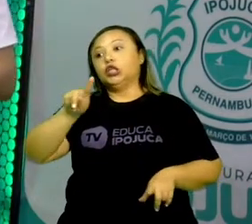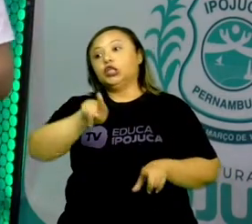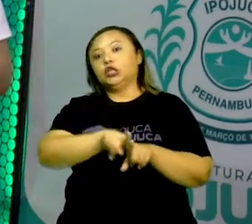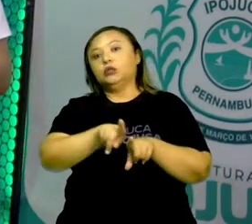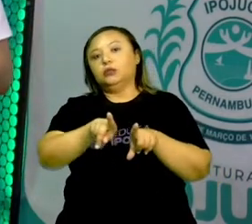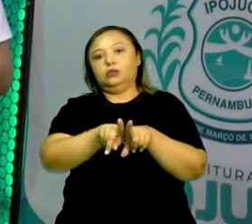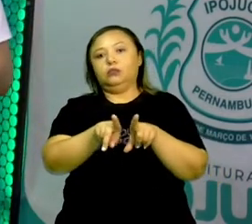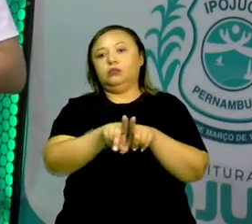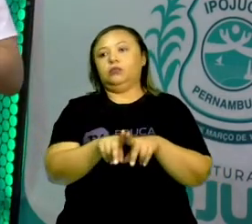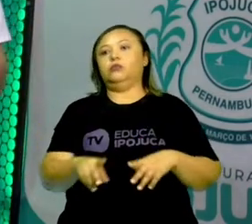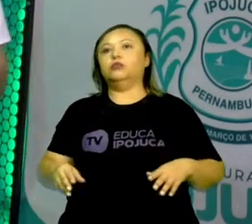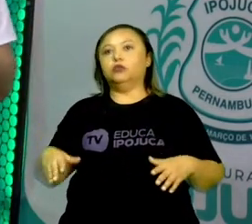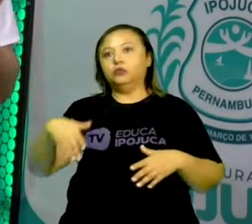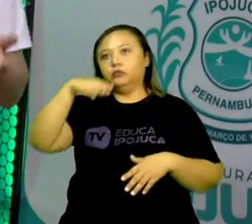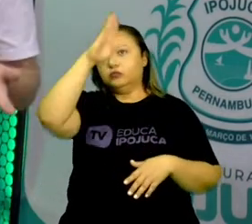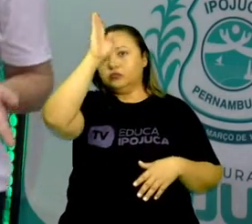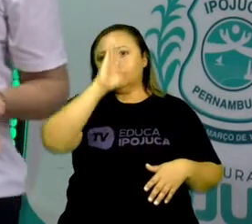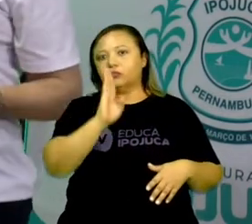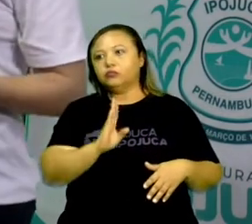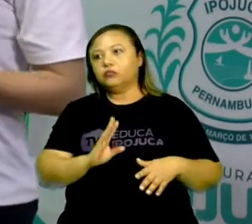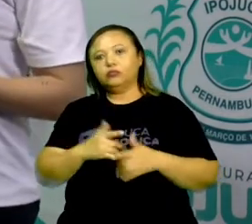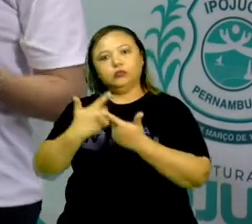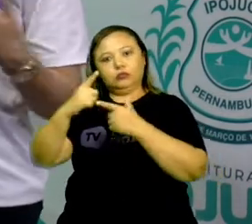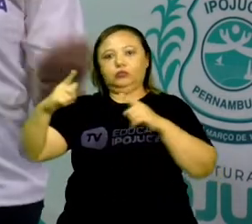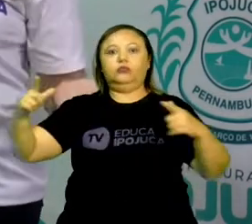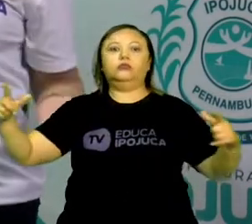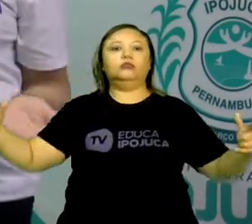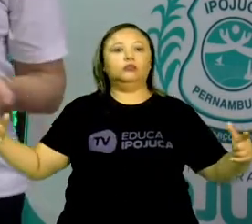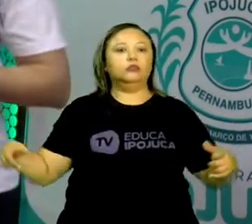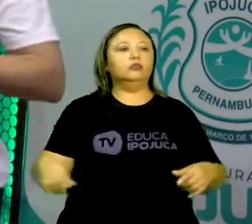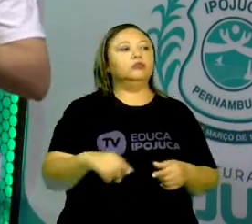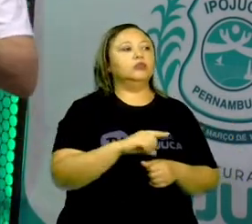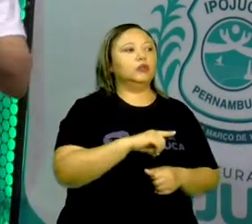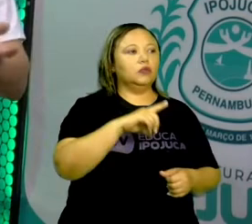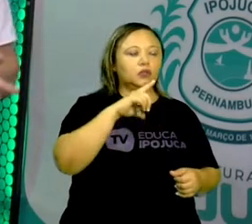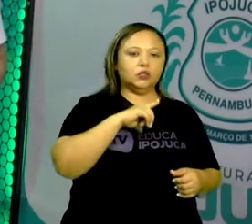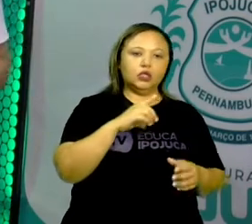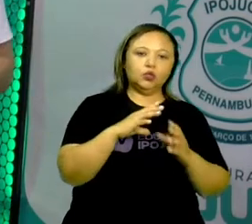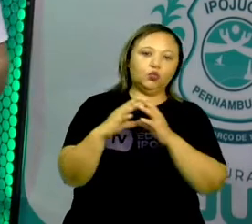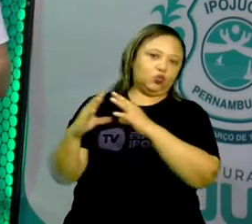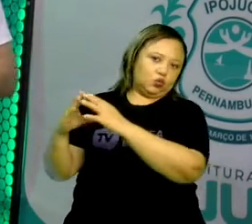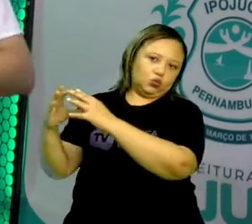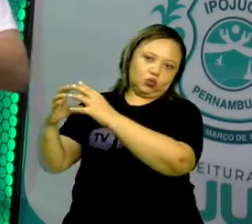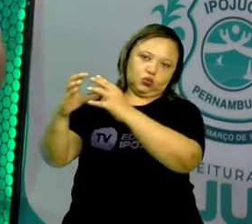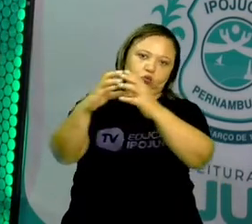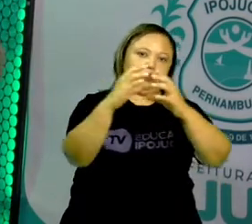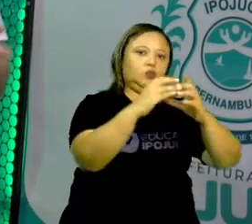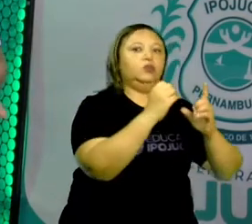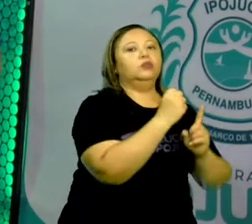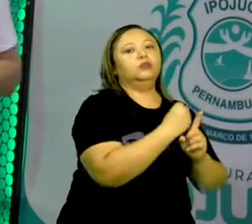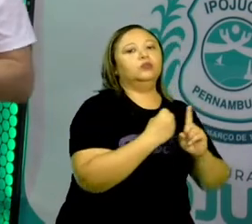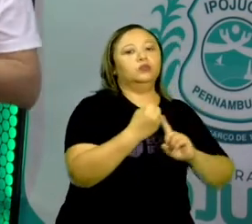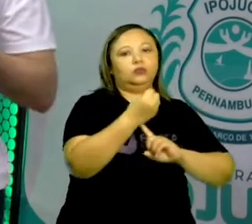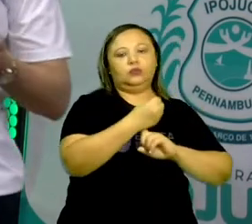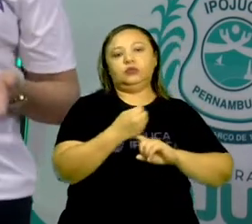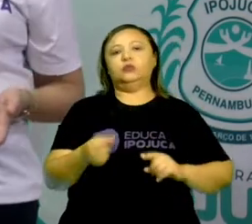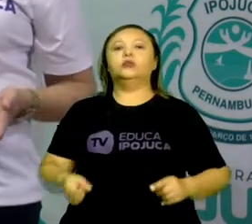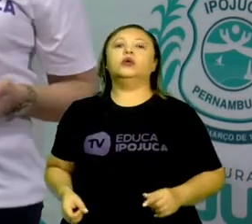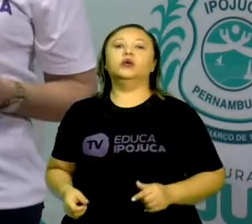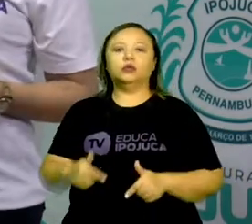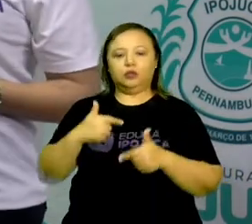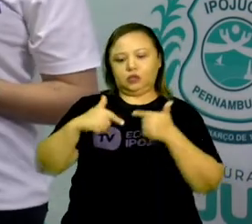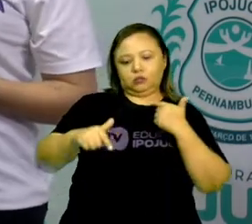dimensões territoriais imensas, e também de acordo com os grupos sociais, profissões e